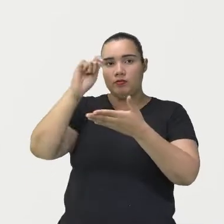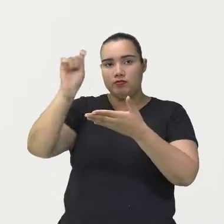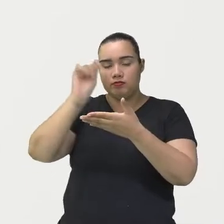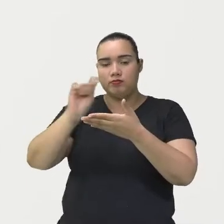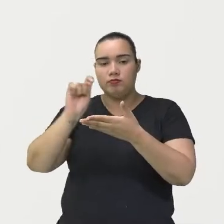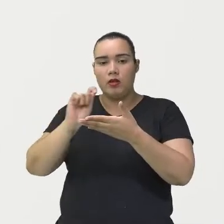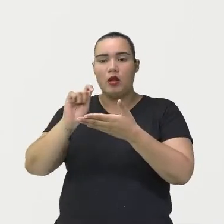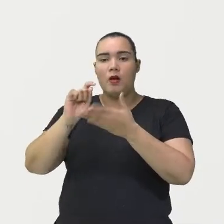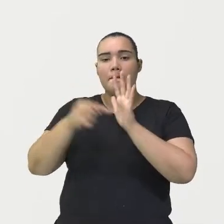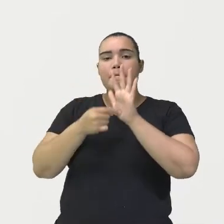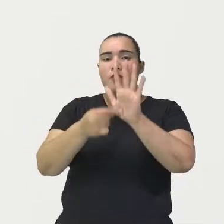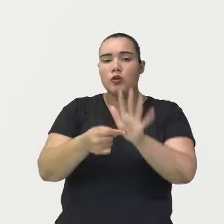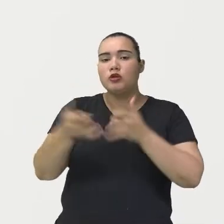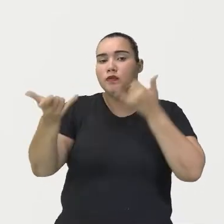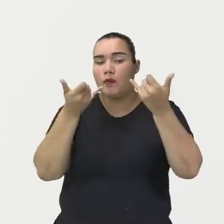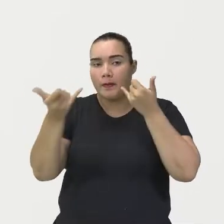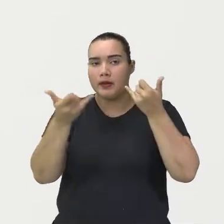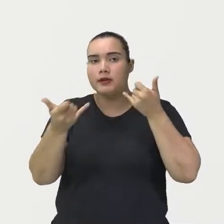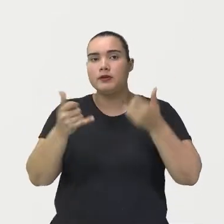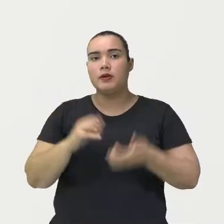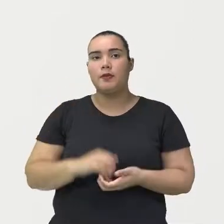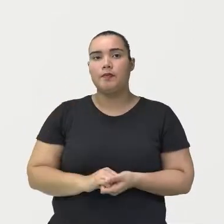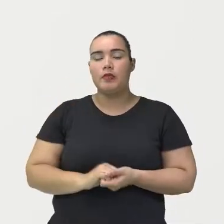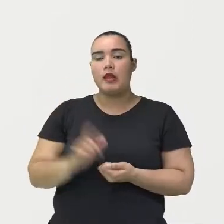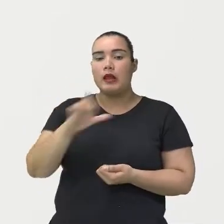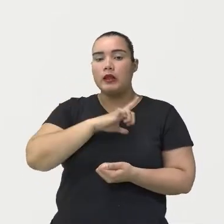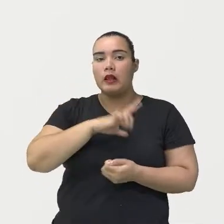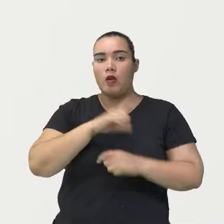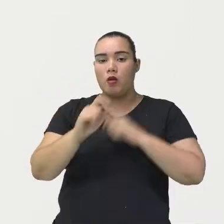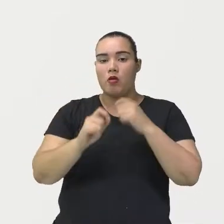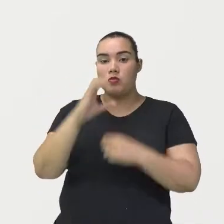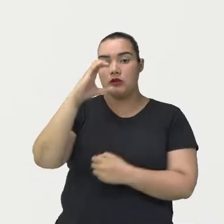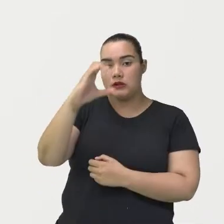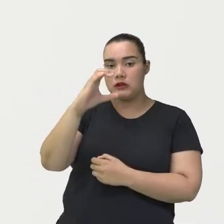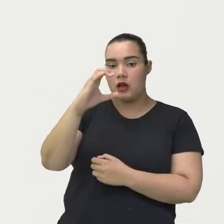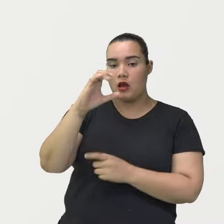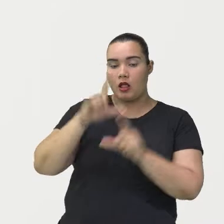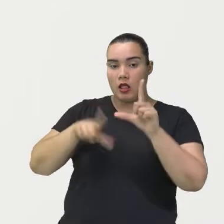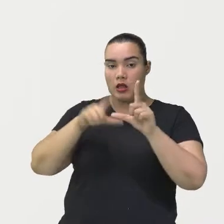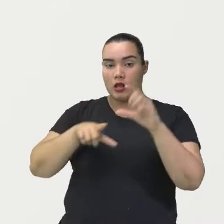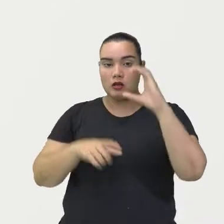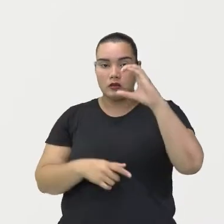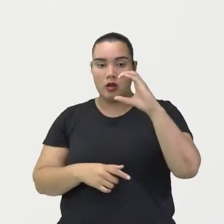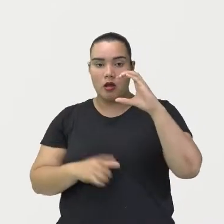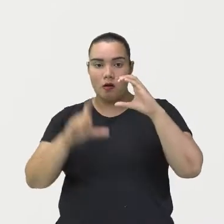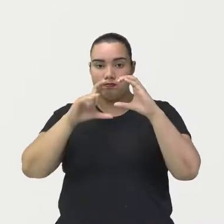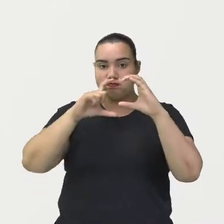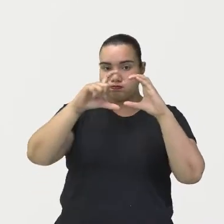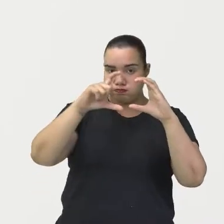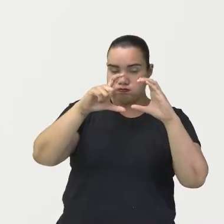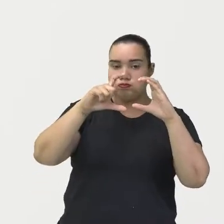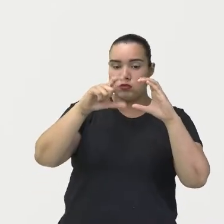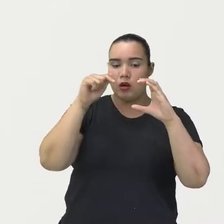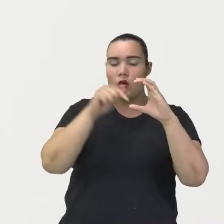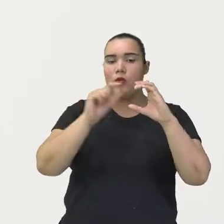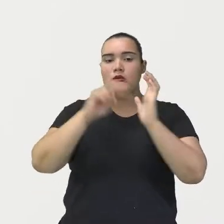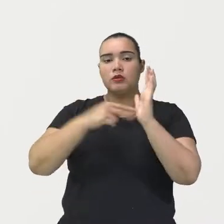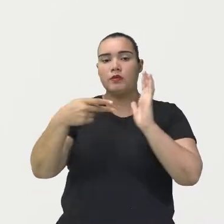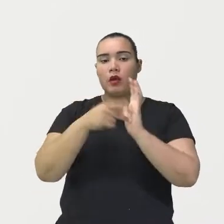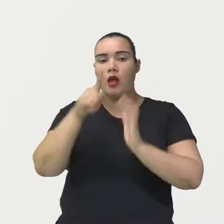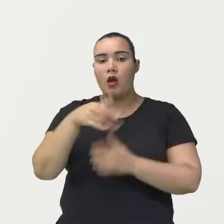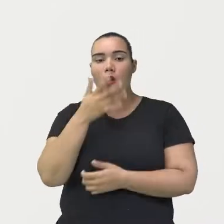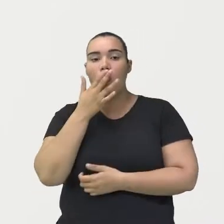gênica epistática, a gente tem, por exemplo, o Czão, ele significa coloração,